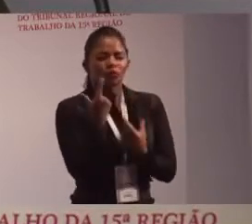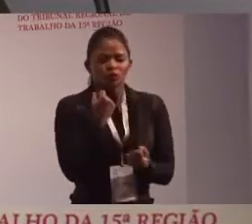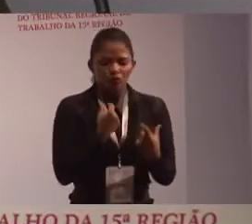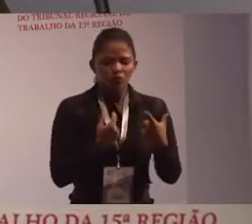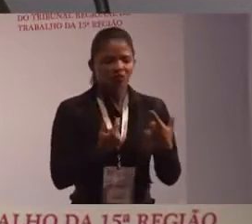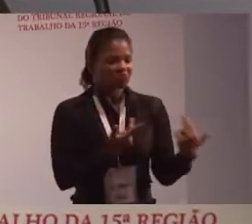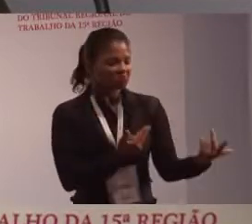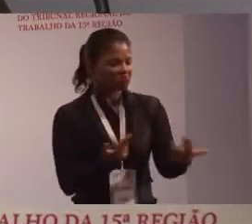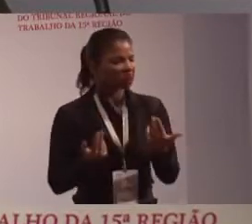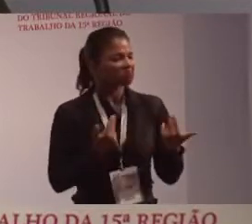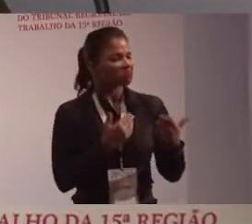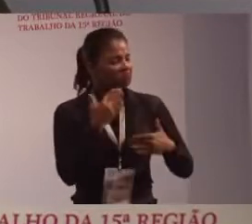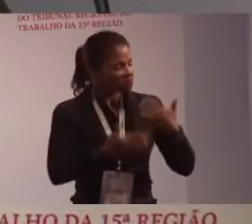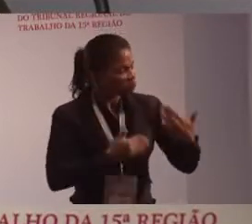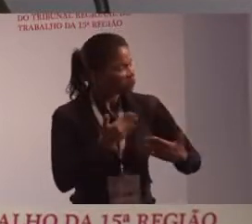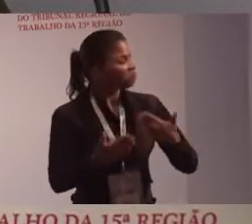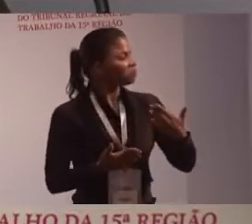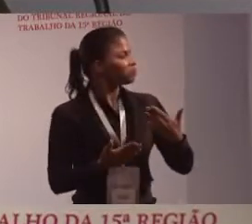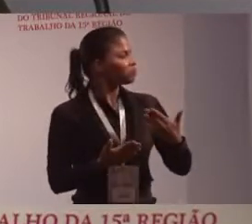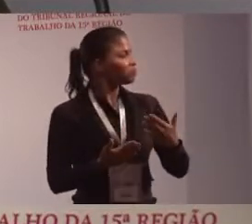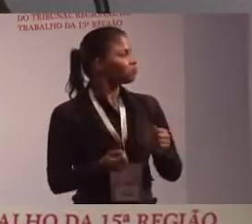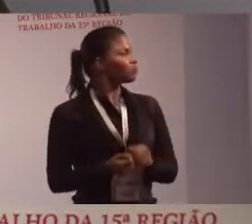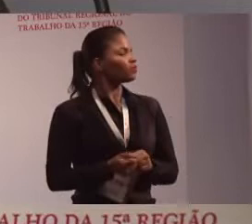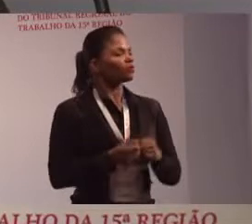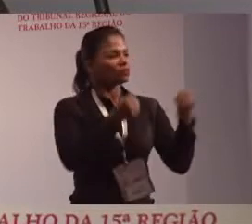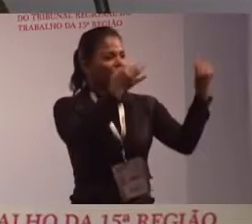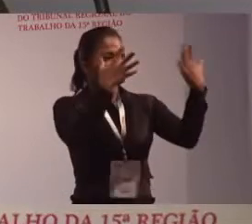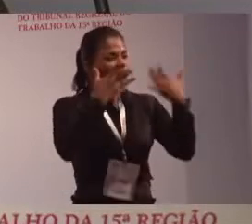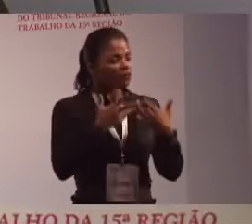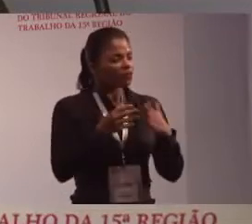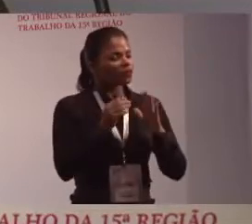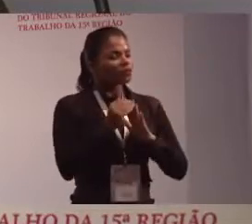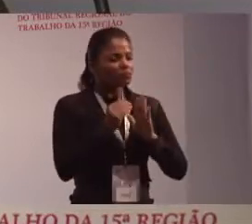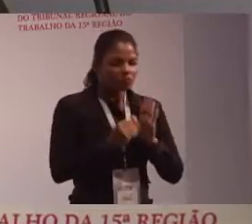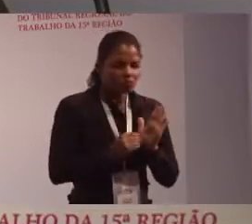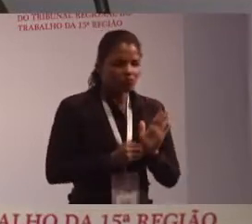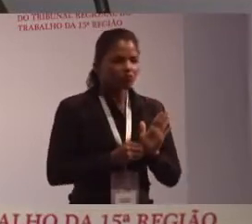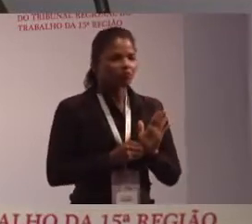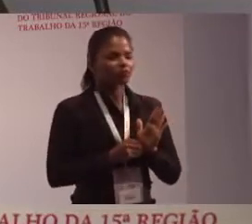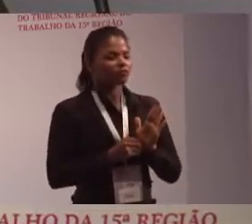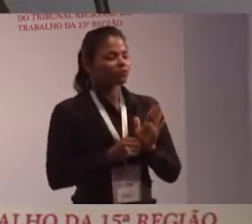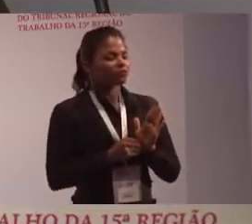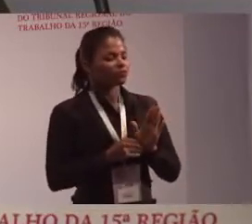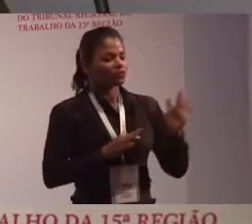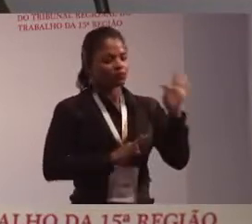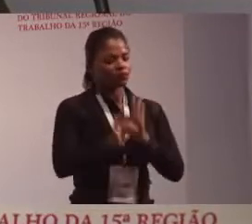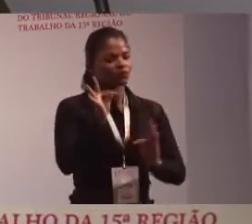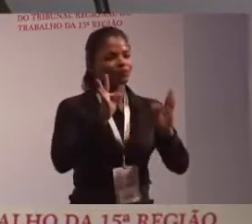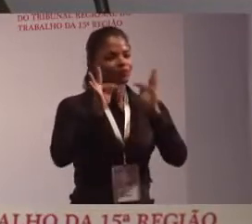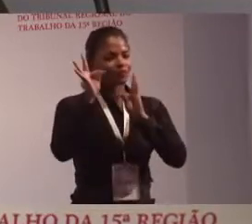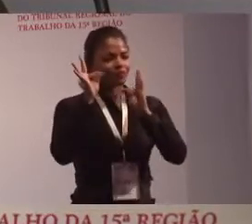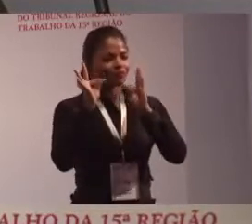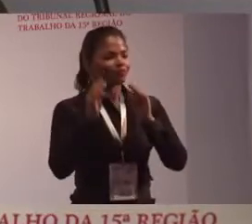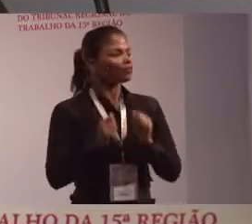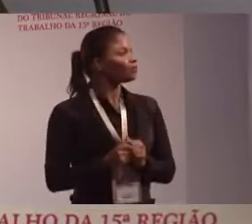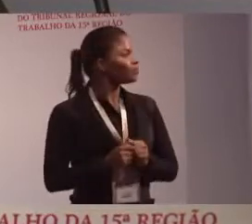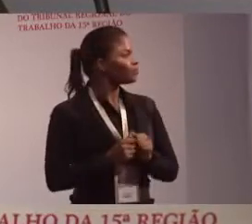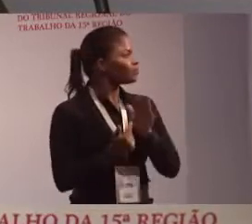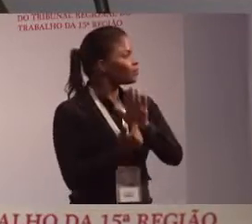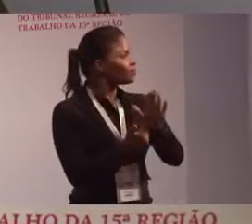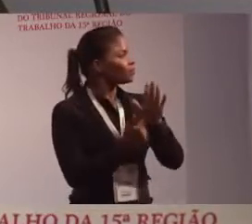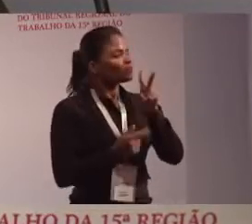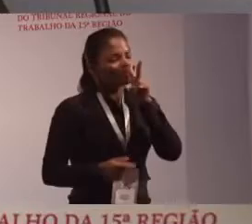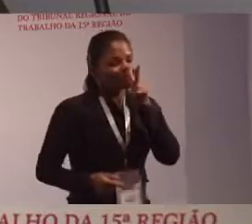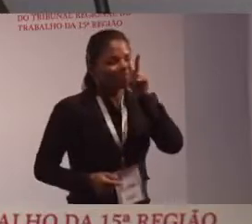né? Mas a gente vai fazer um balanço um pouco mais detalhado, por exemplo, em relação à tecnologia. E aí eles trazem